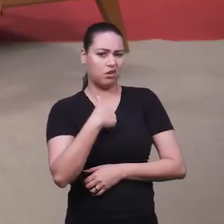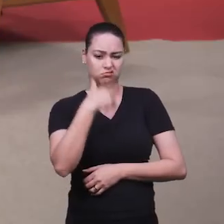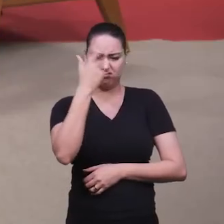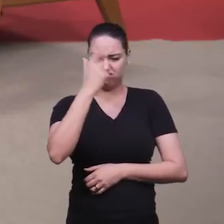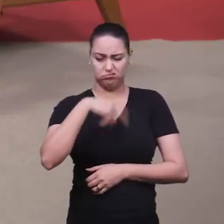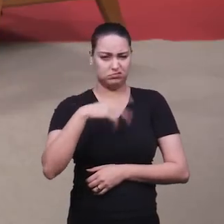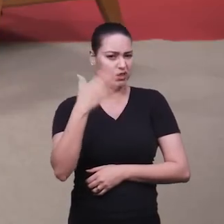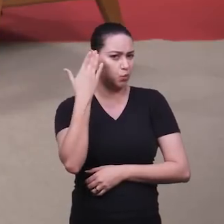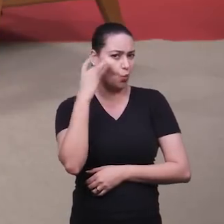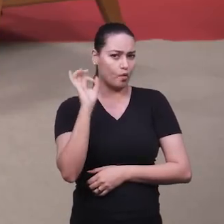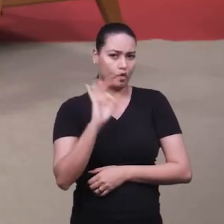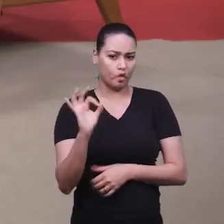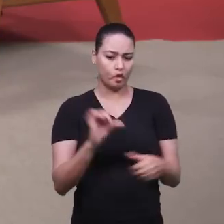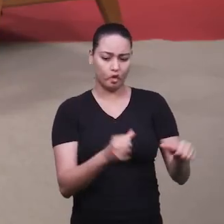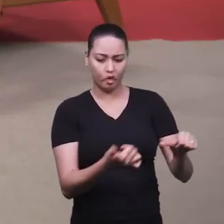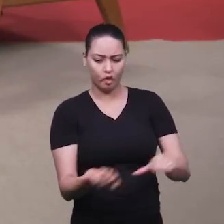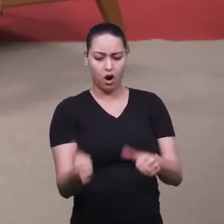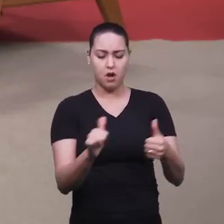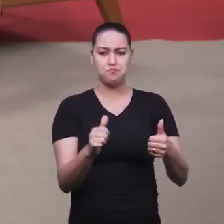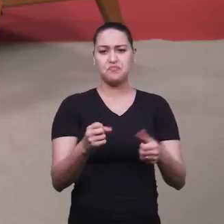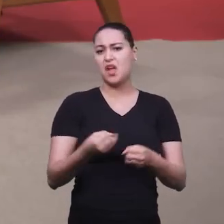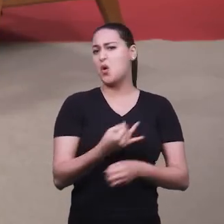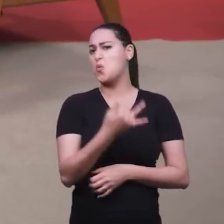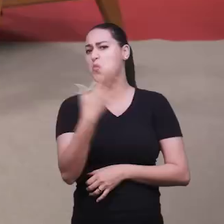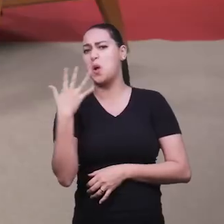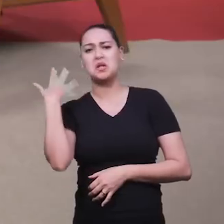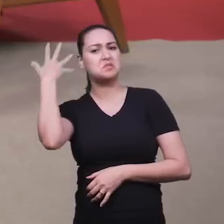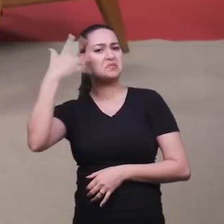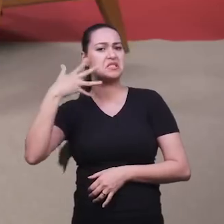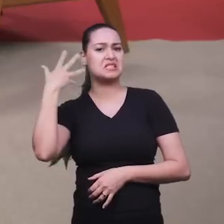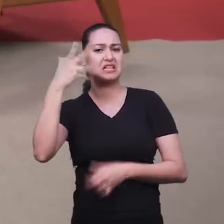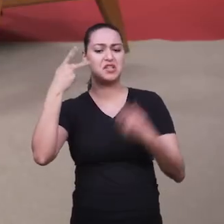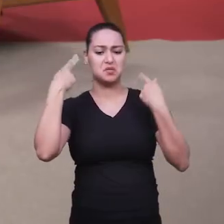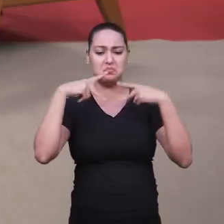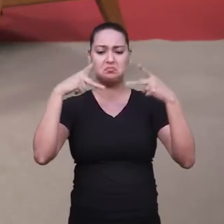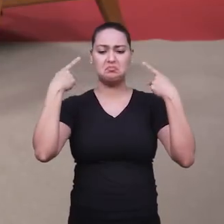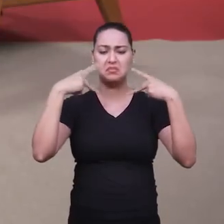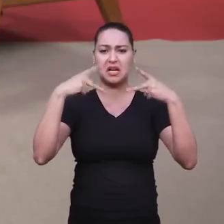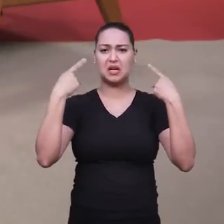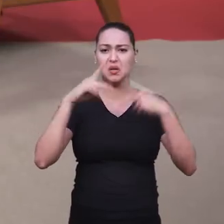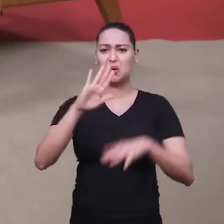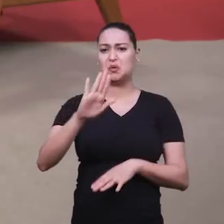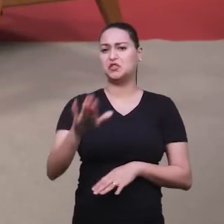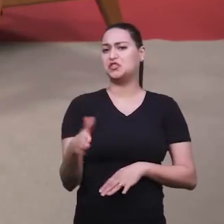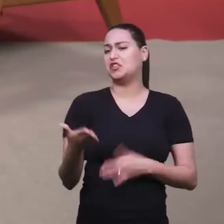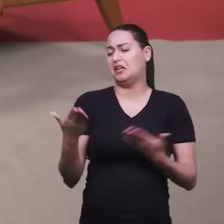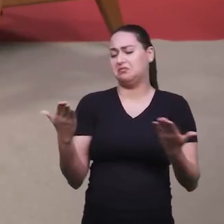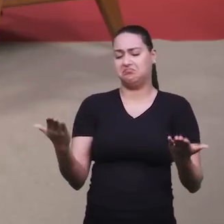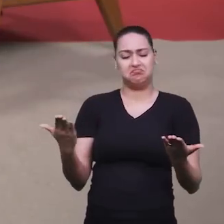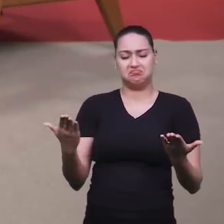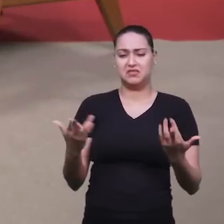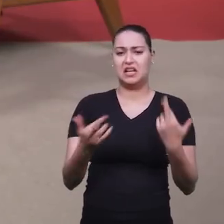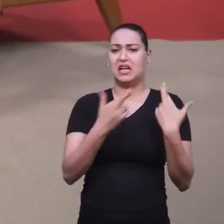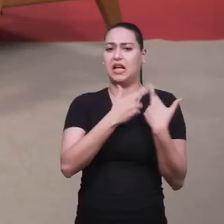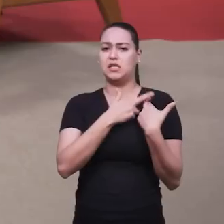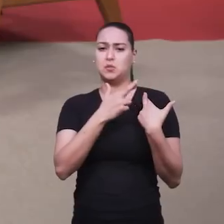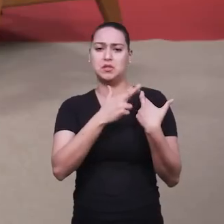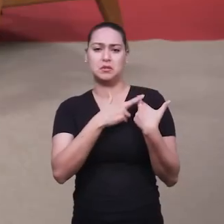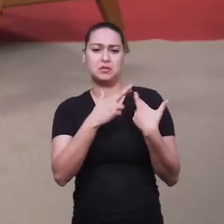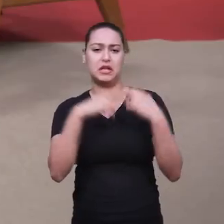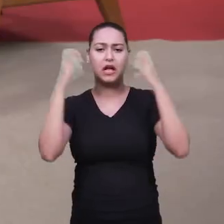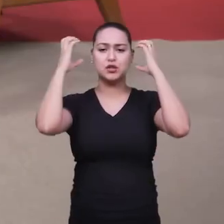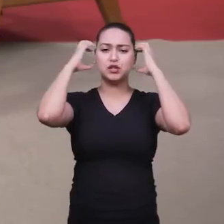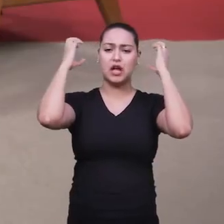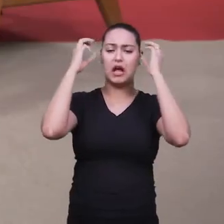deve lembrar. Não lembro. Nem eu, nem o Daniel. Quantas mensagens já pregamos, você tem suas